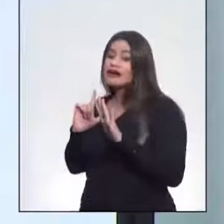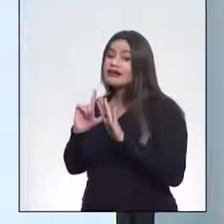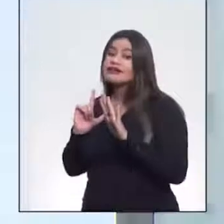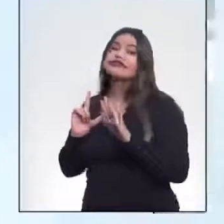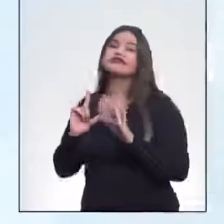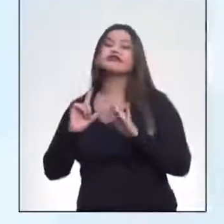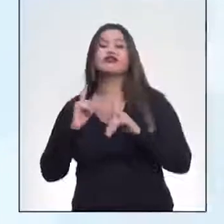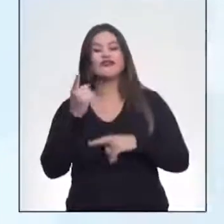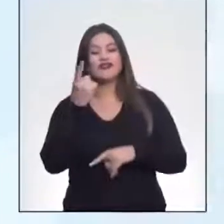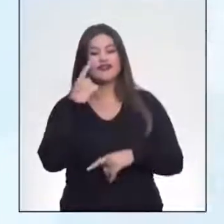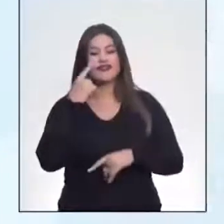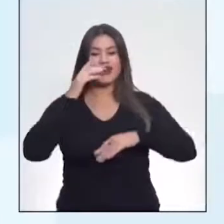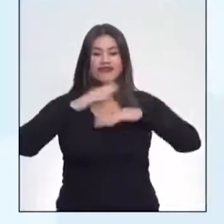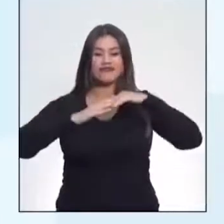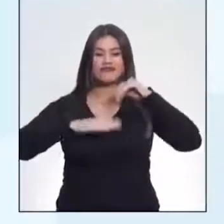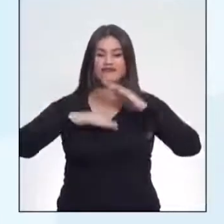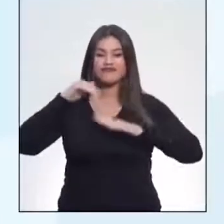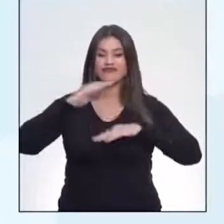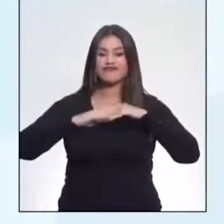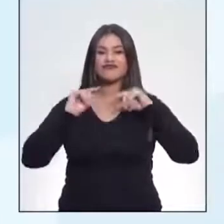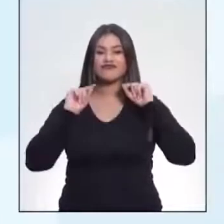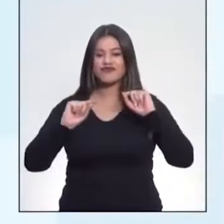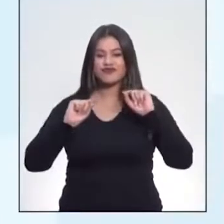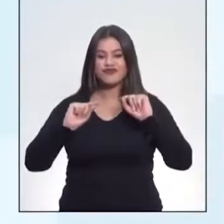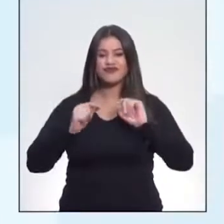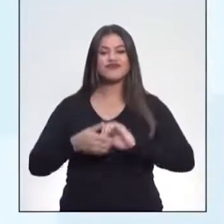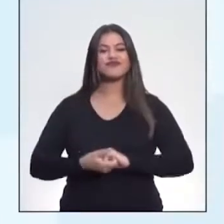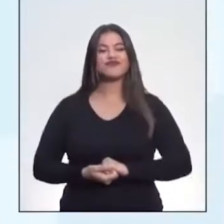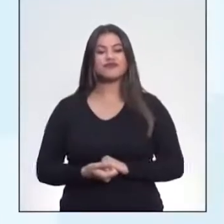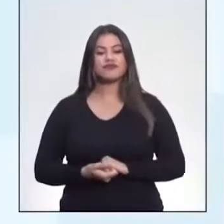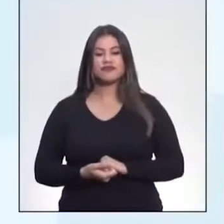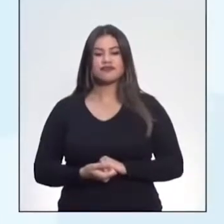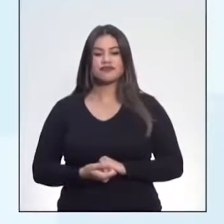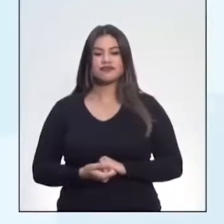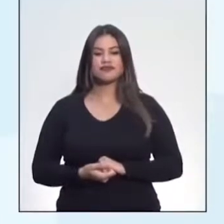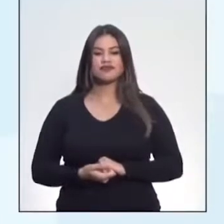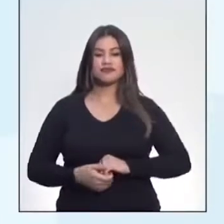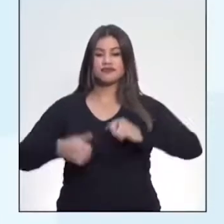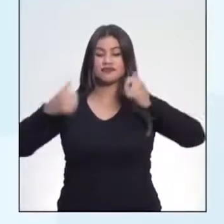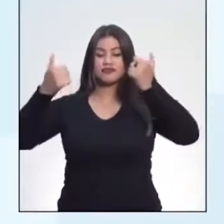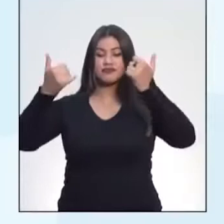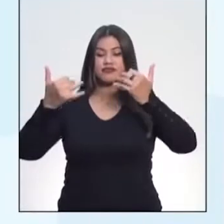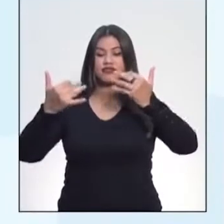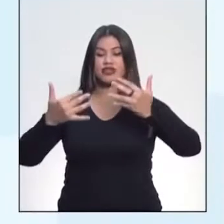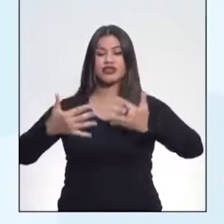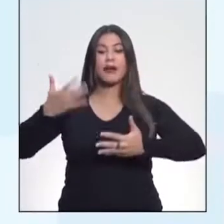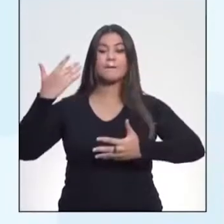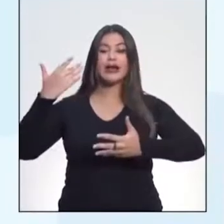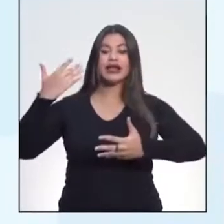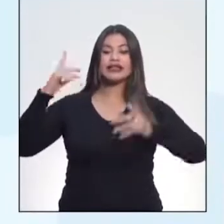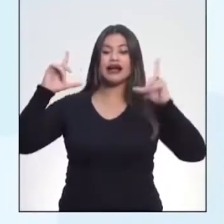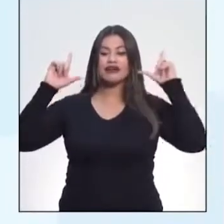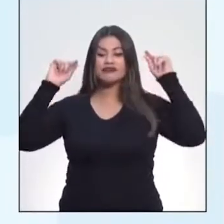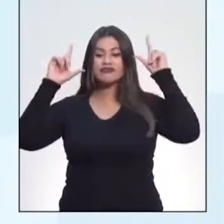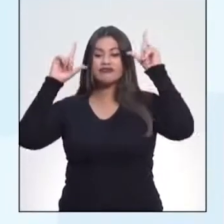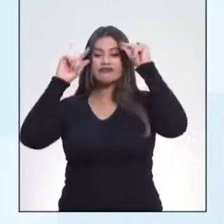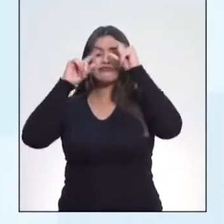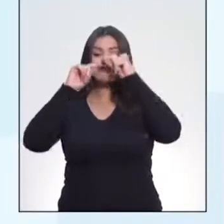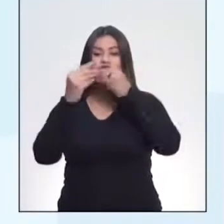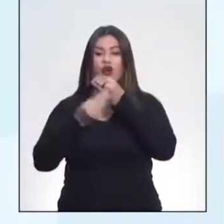habilidade da aula na tela para vocês habilidade explicar a e são da Grécia antiga